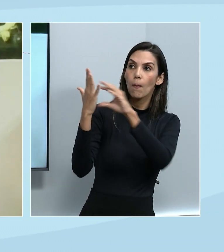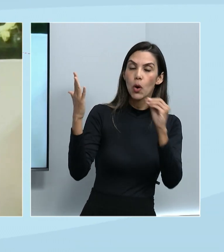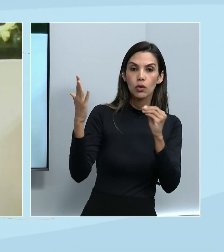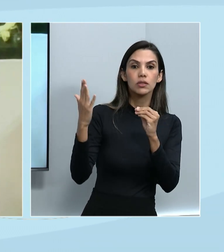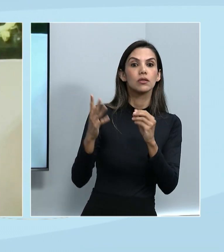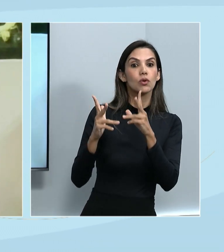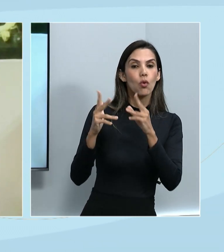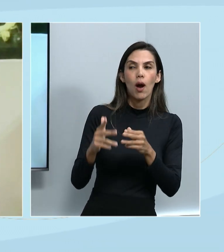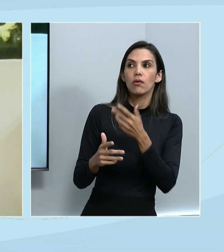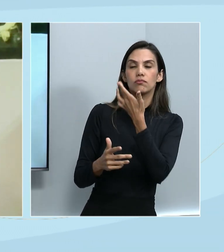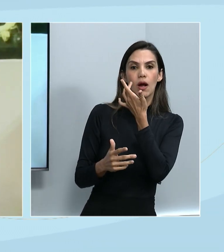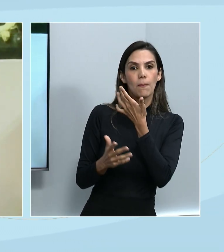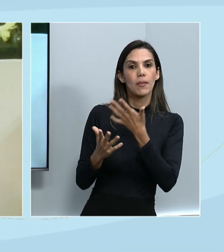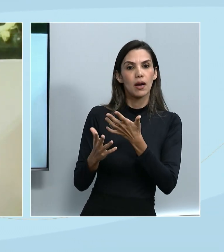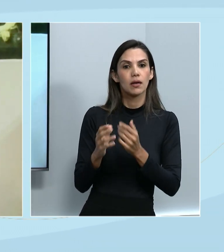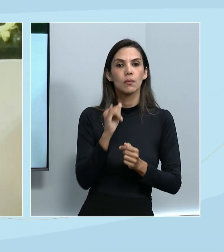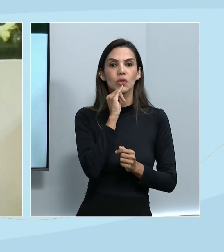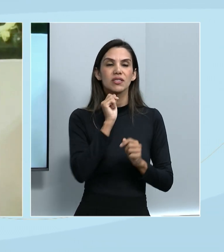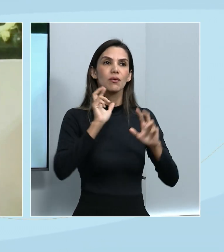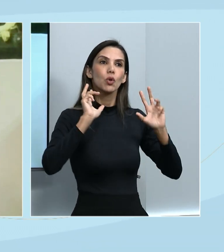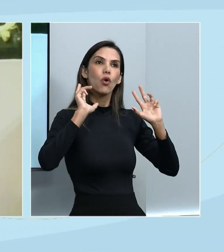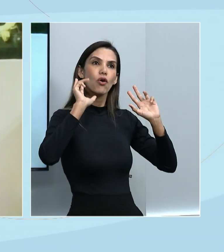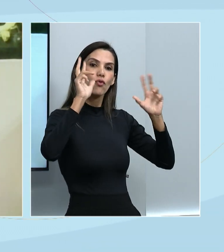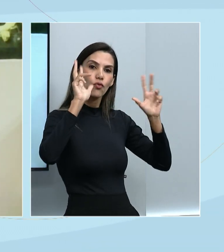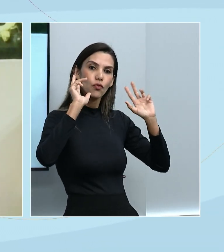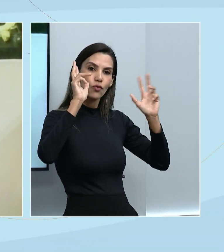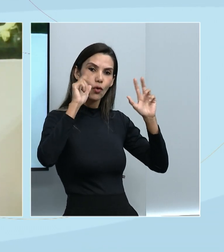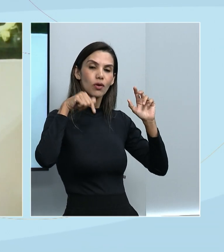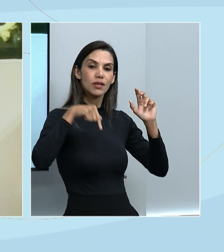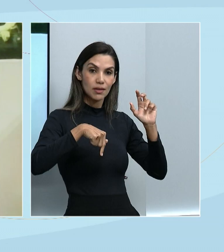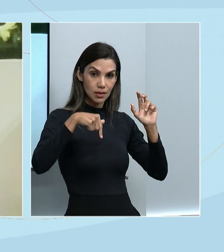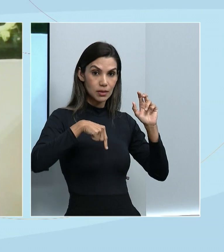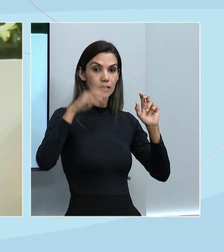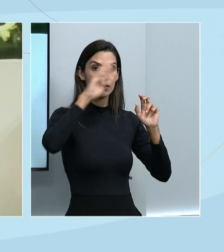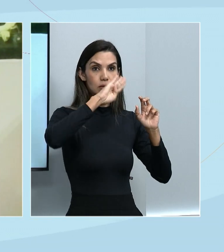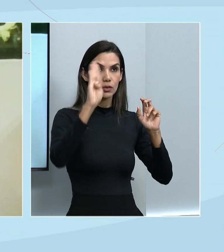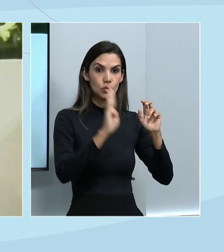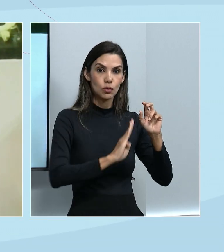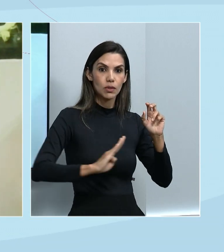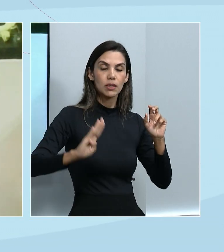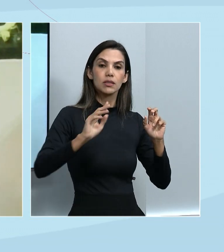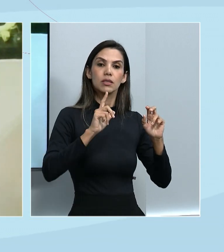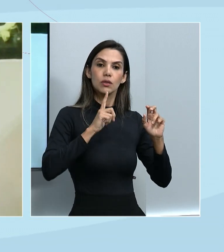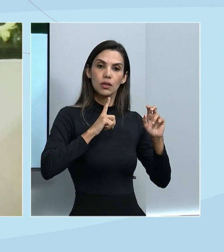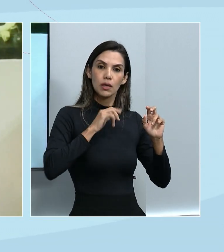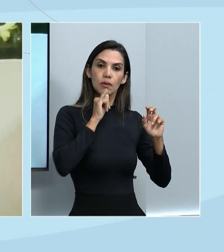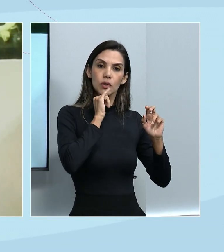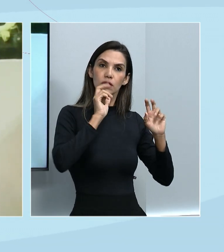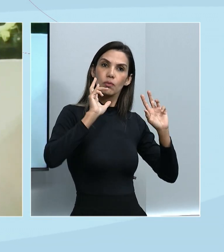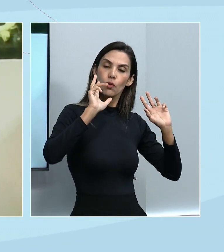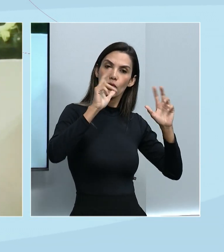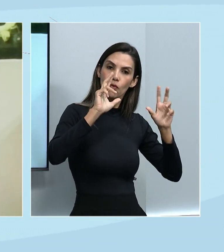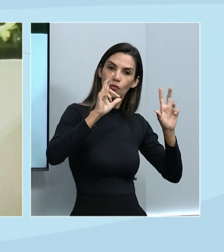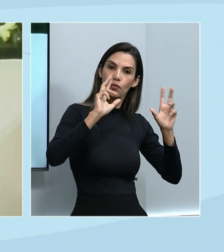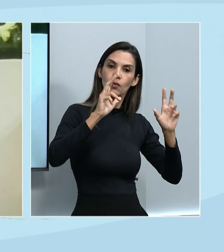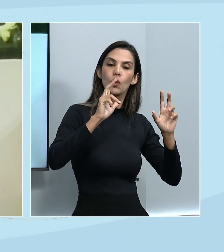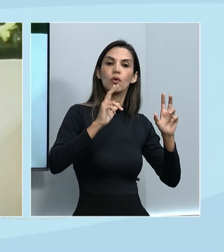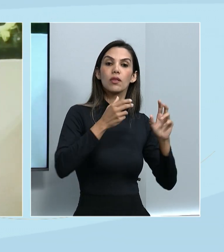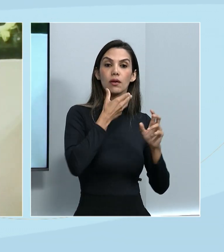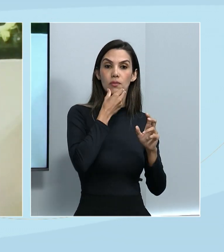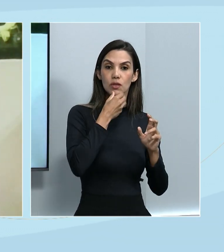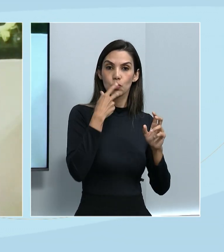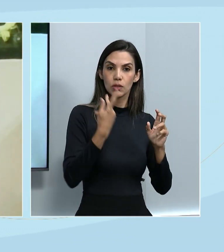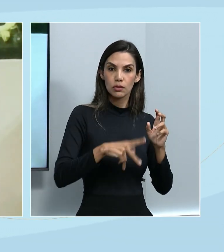no Brasil, nós temos no voleibol da Superliga Masculina, por exemplo, um protocolo a ser observado em